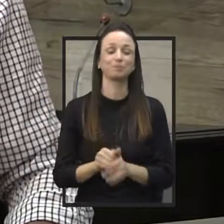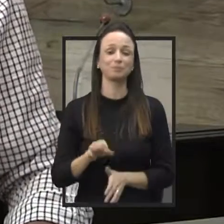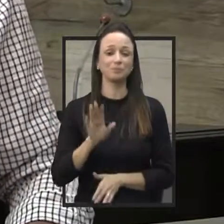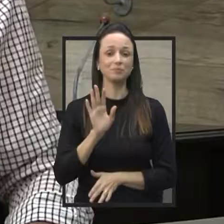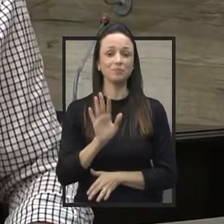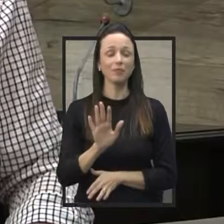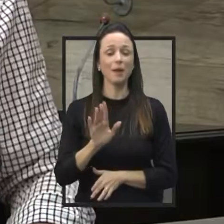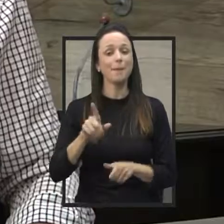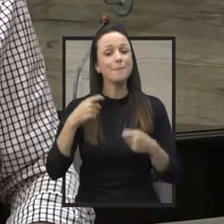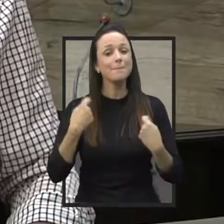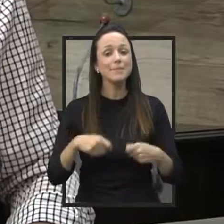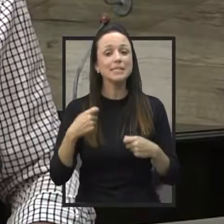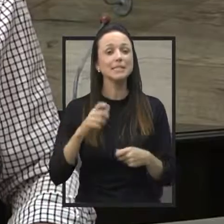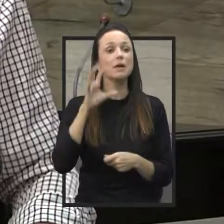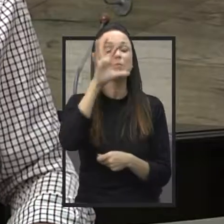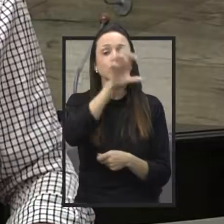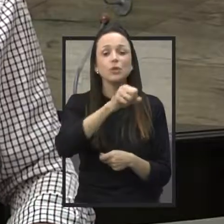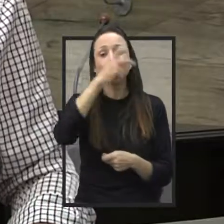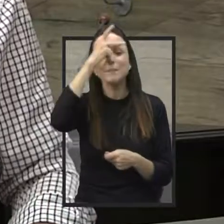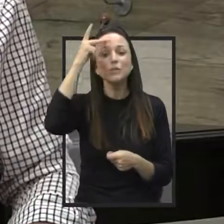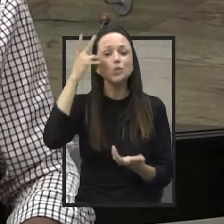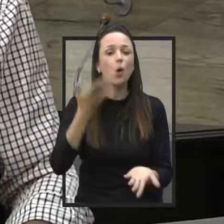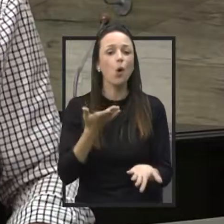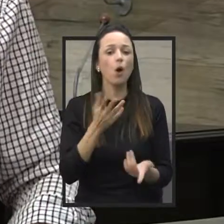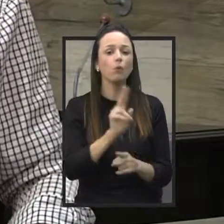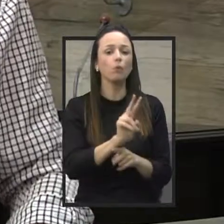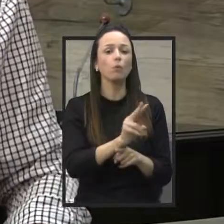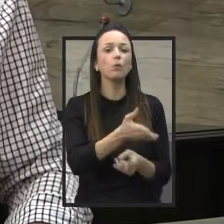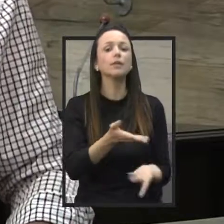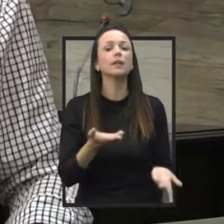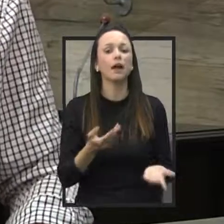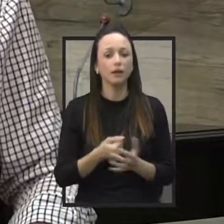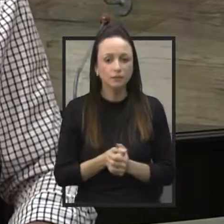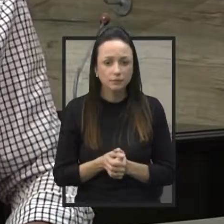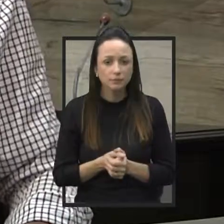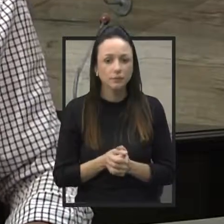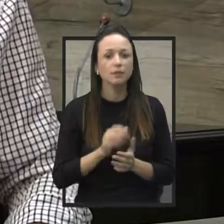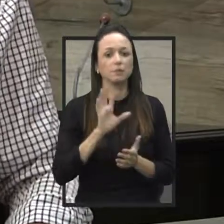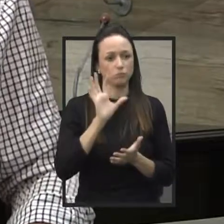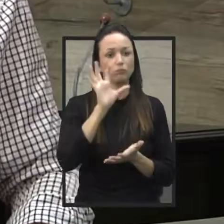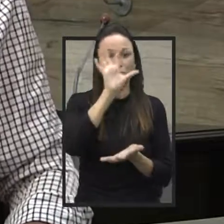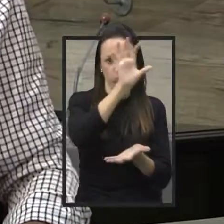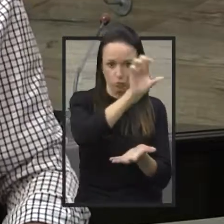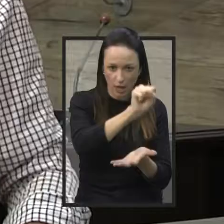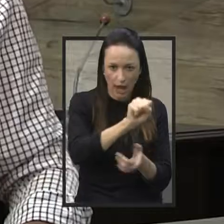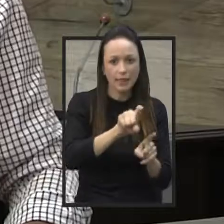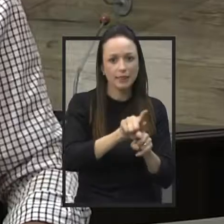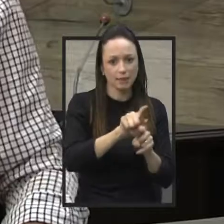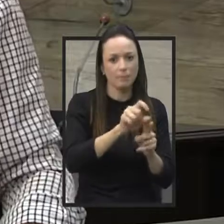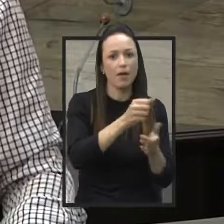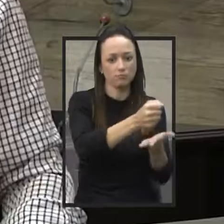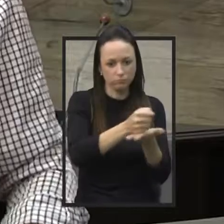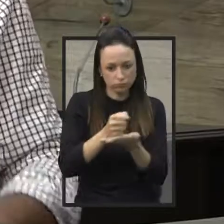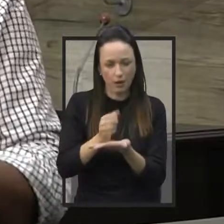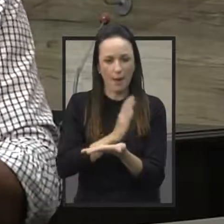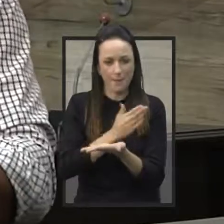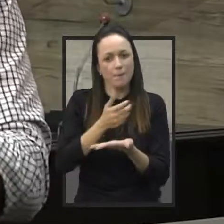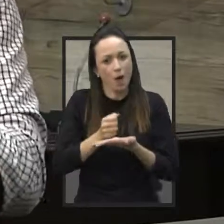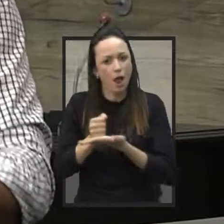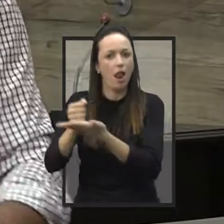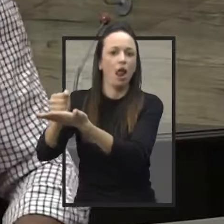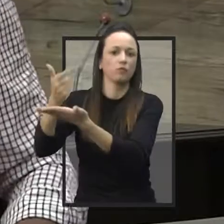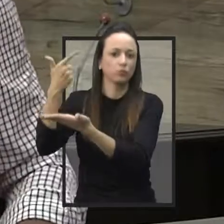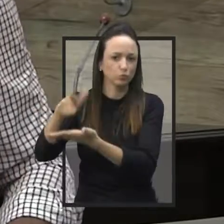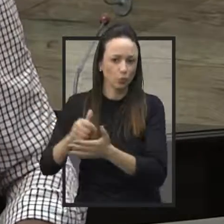precisam ir buscar os acolhidos, os assistidos, e buscar, trazer para a AMAI e levar de volta. O